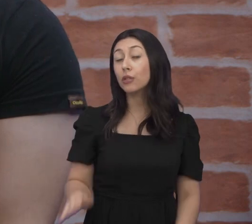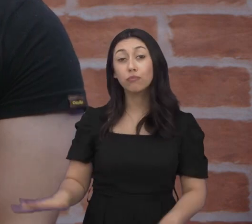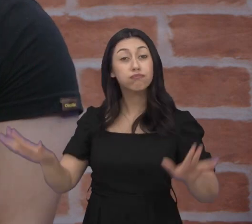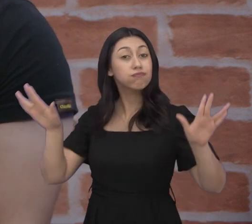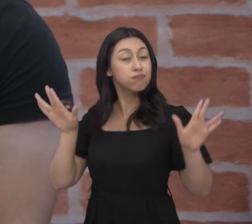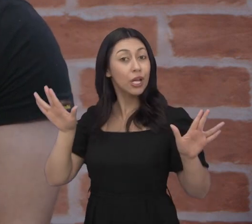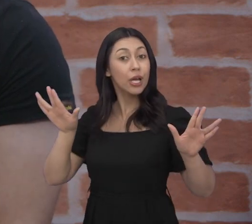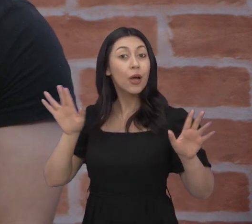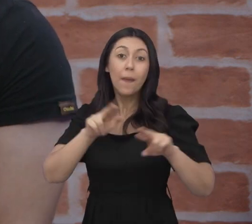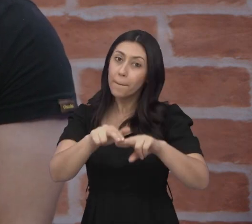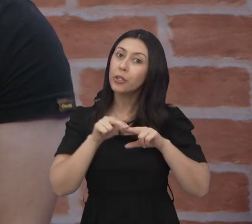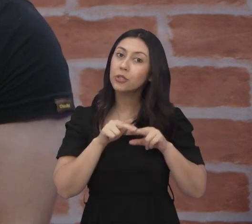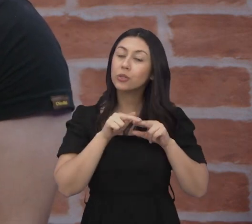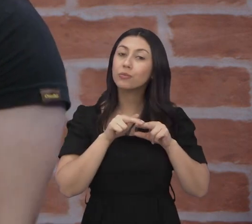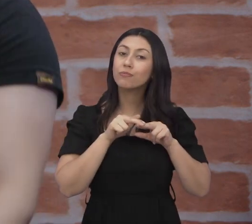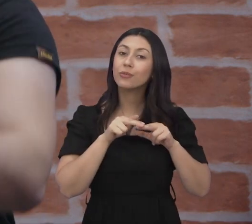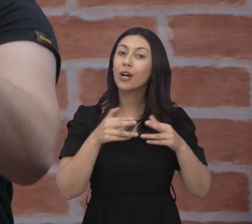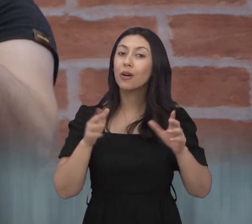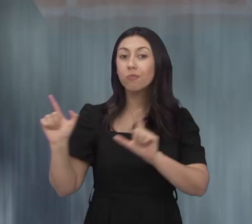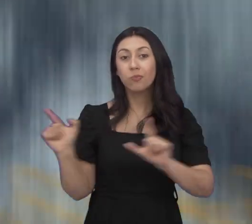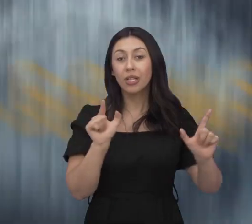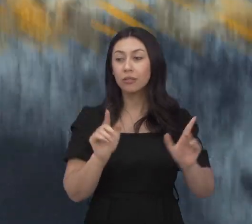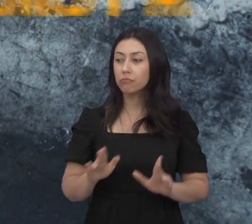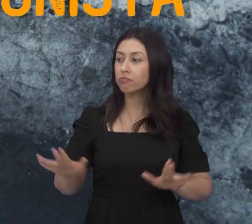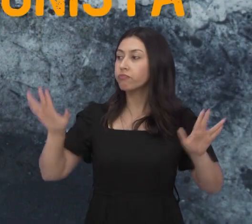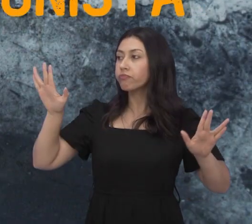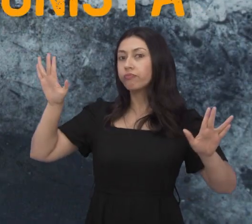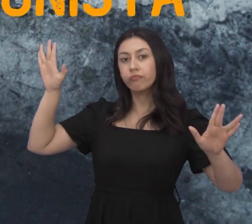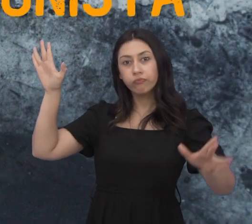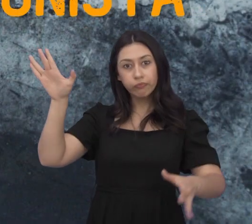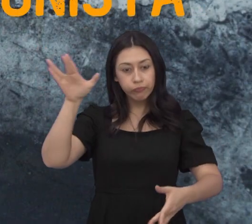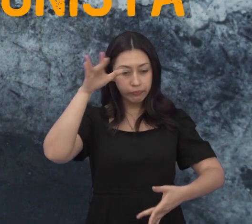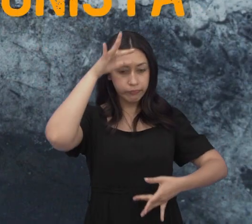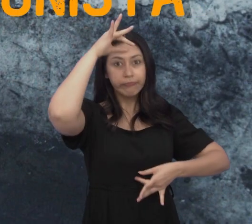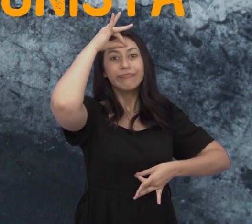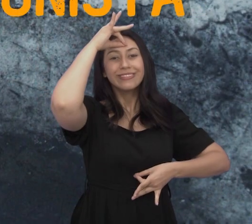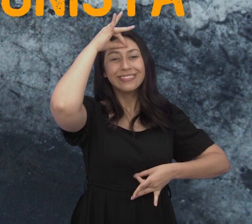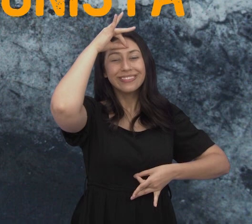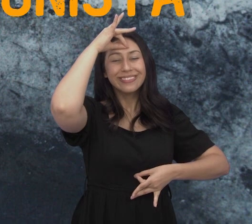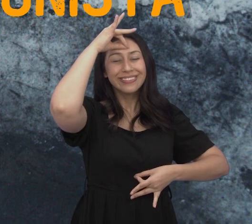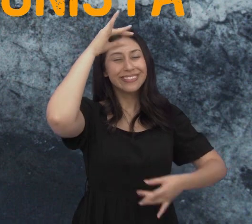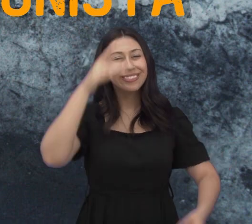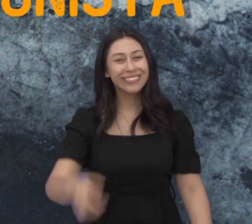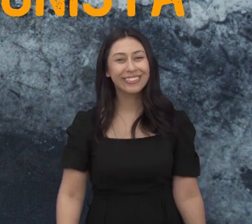outro planeta, portanto, este é o Etelando o Etegonista.